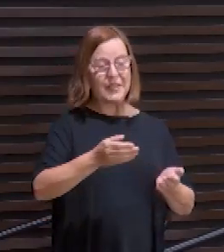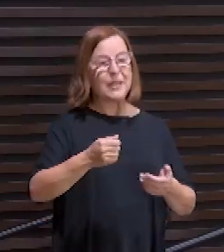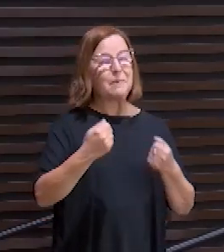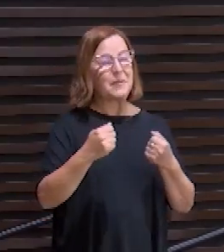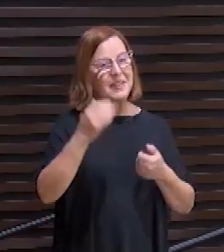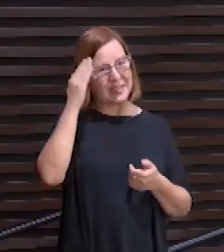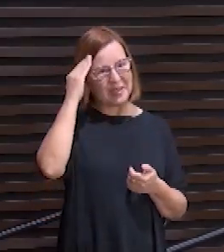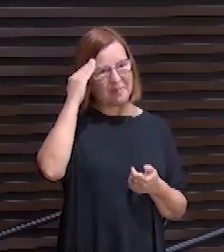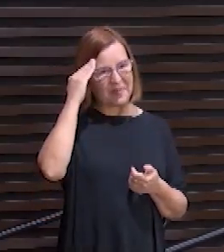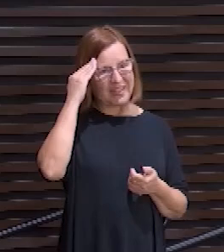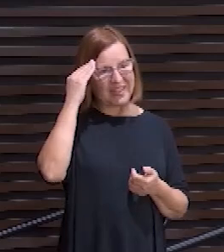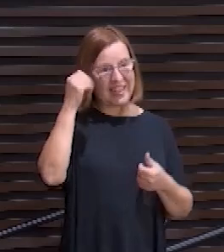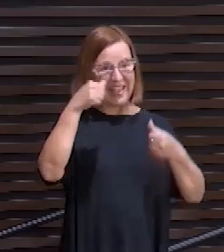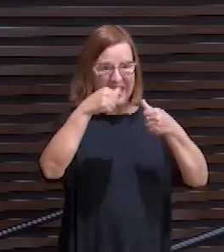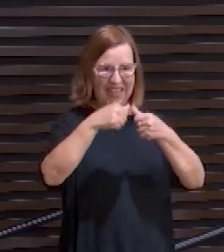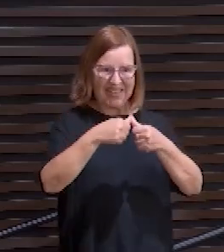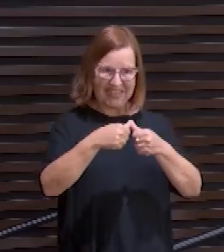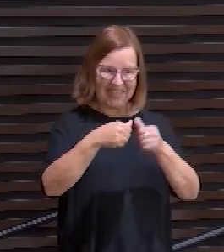plano de Deus.